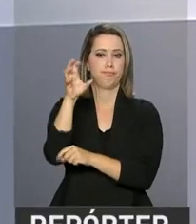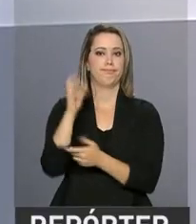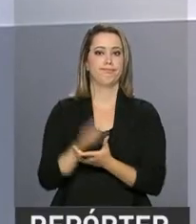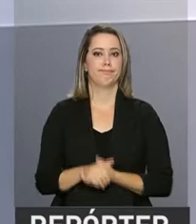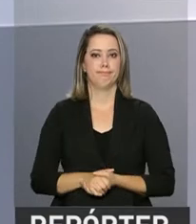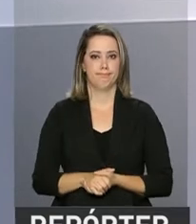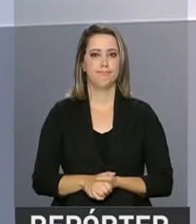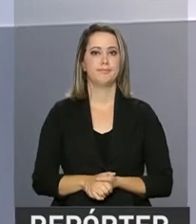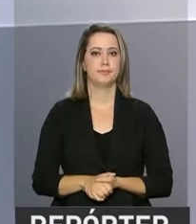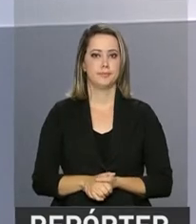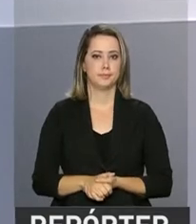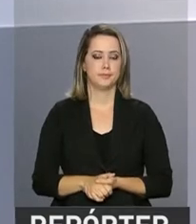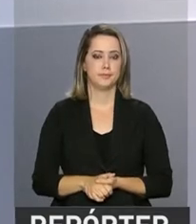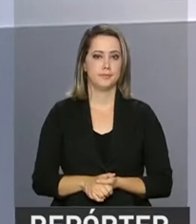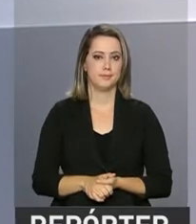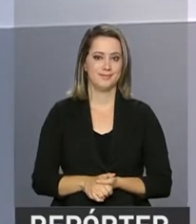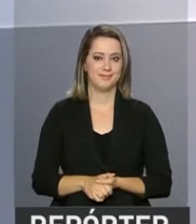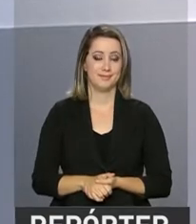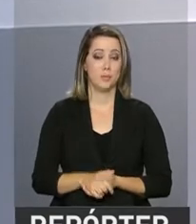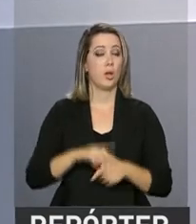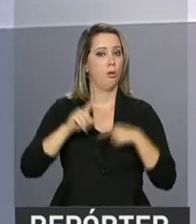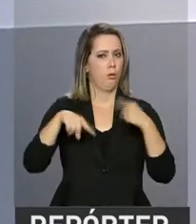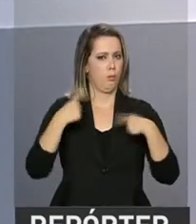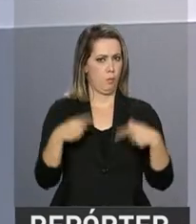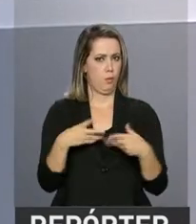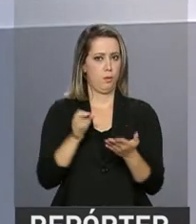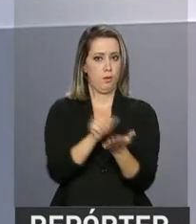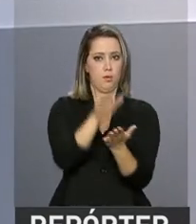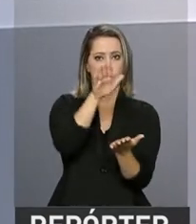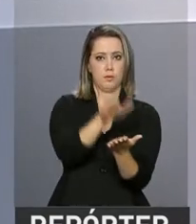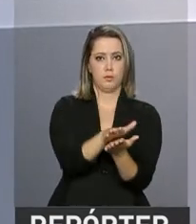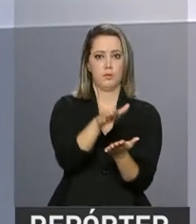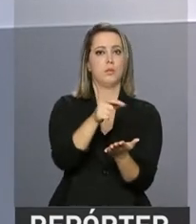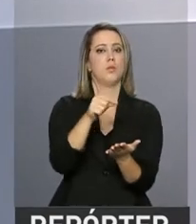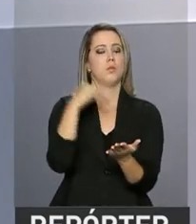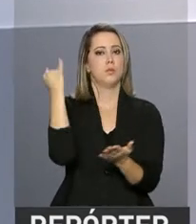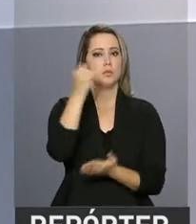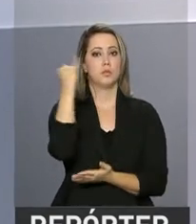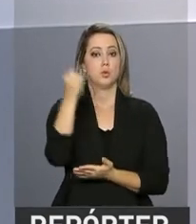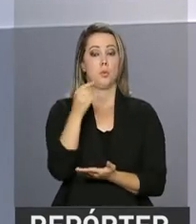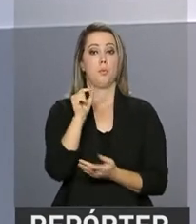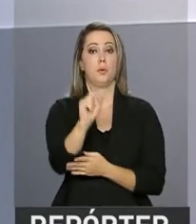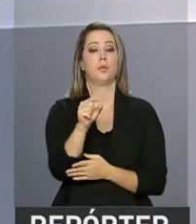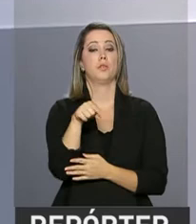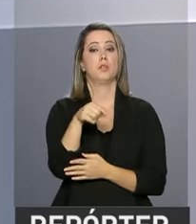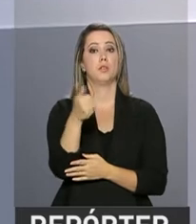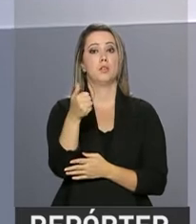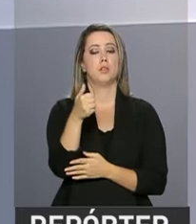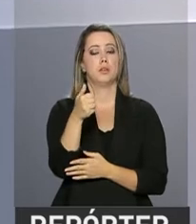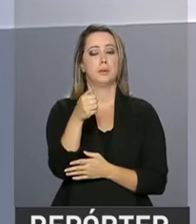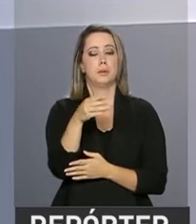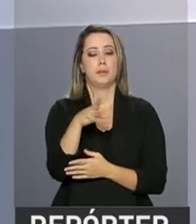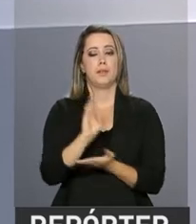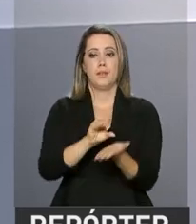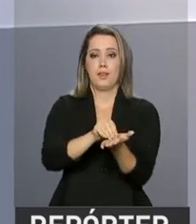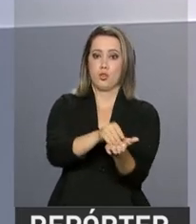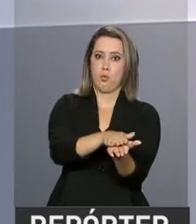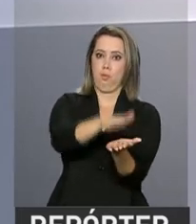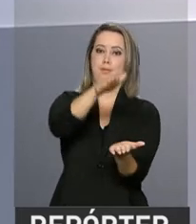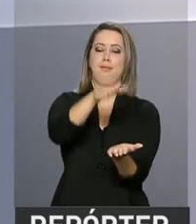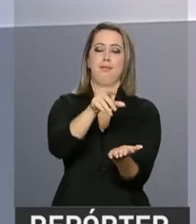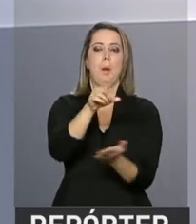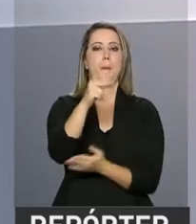investimentos em alta na poupança no acumulado de 12 meses até maio a caderneta registrou ganho real de